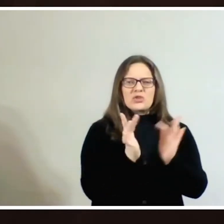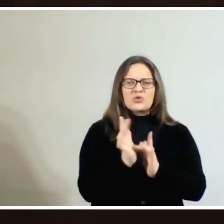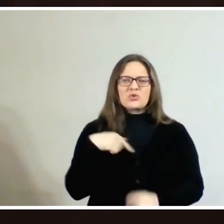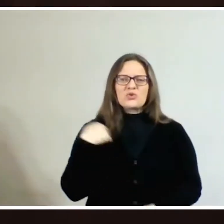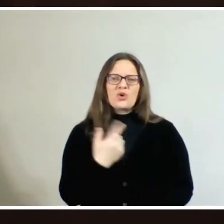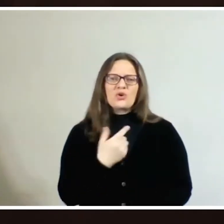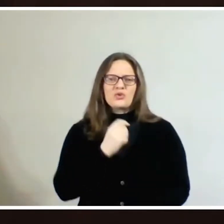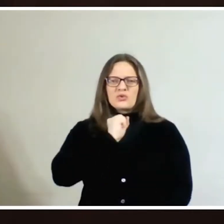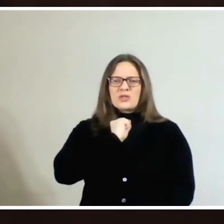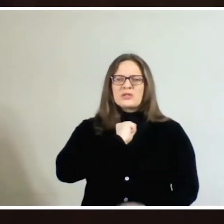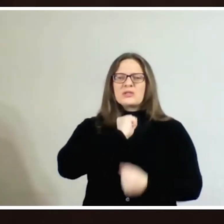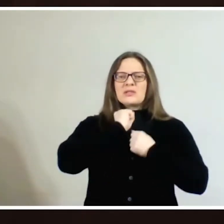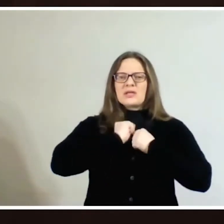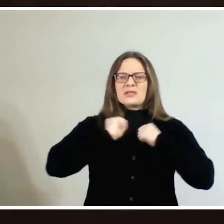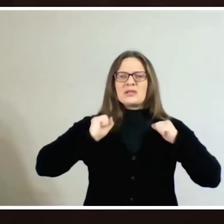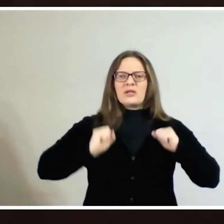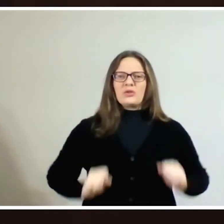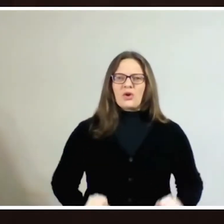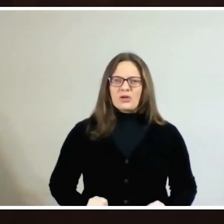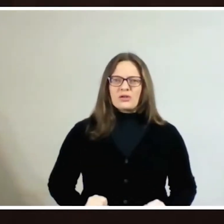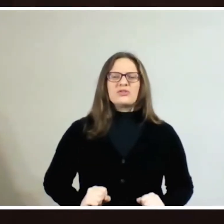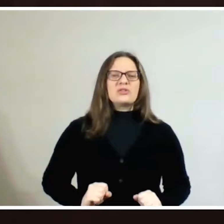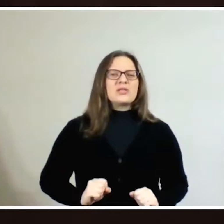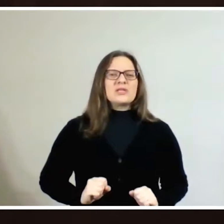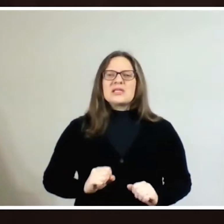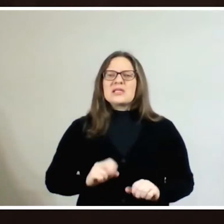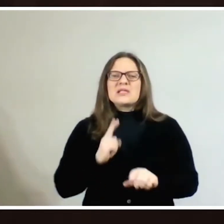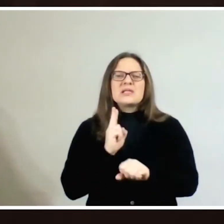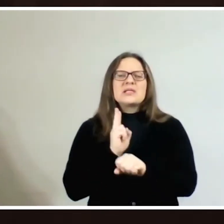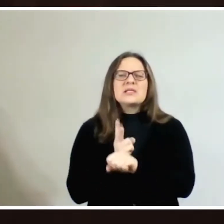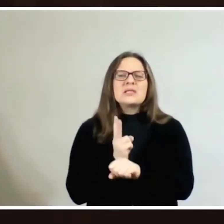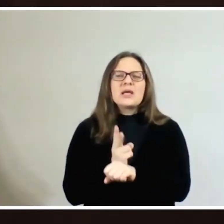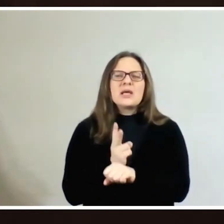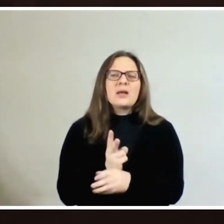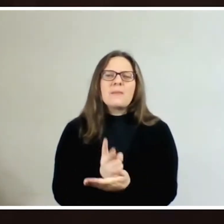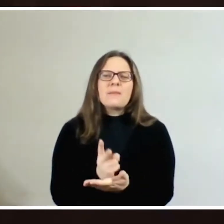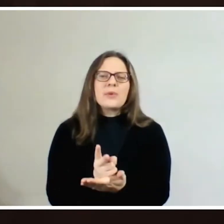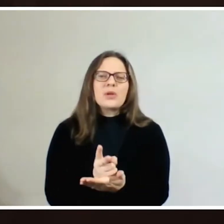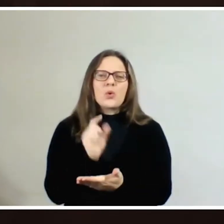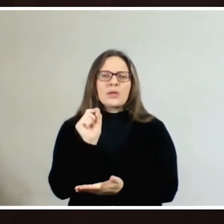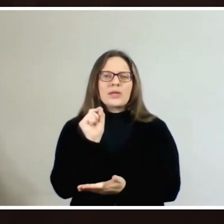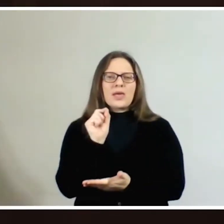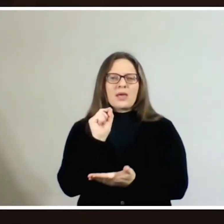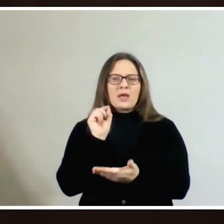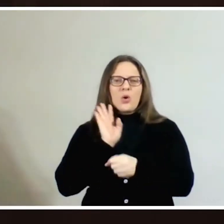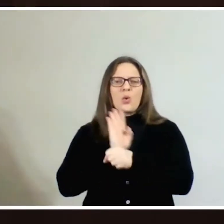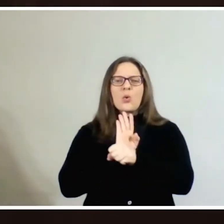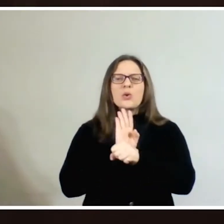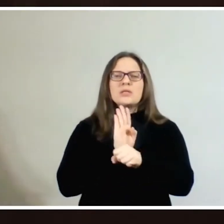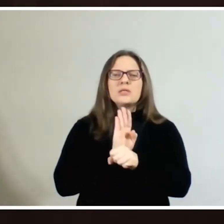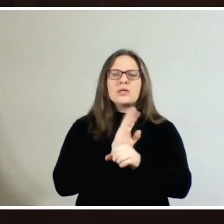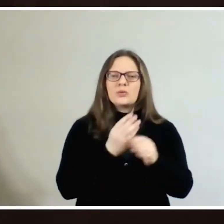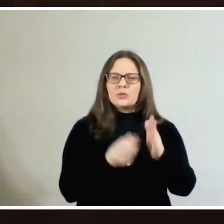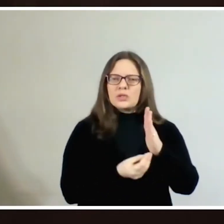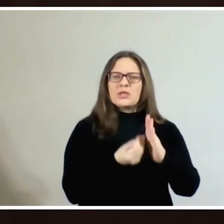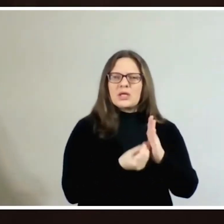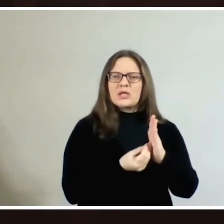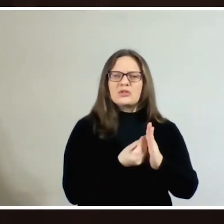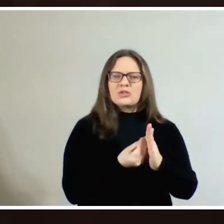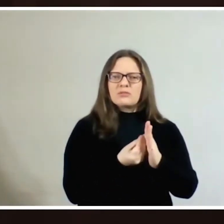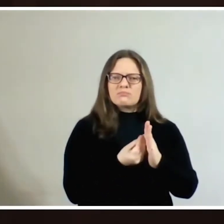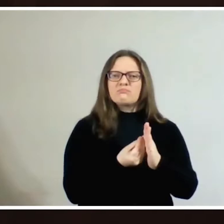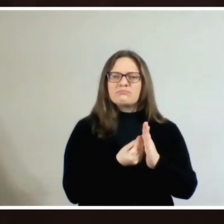dos 7 candeeiros de ouro, cuidando da igreja. Ele não deixa a igreja ser destruída, não. Então eu quero